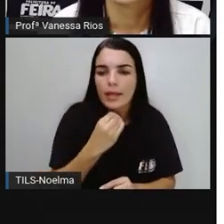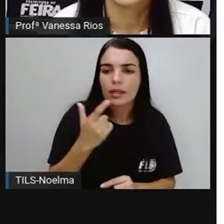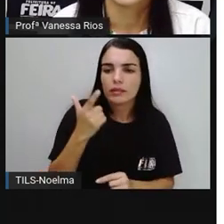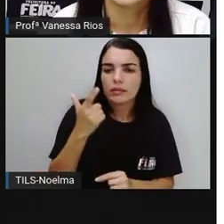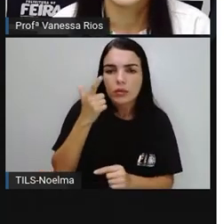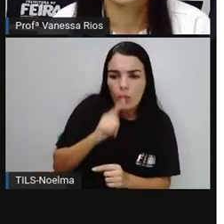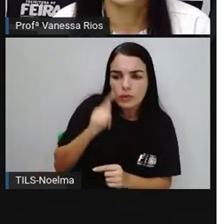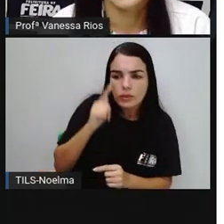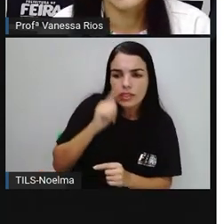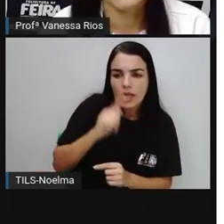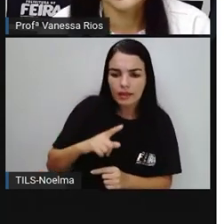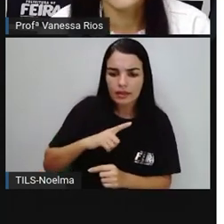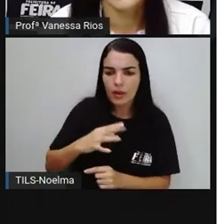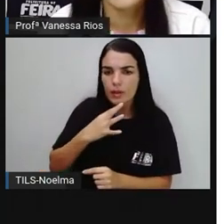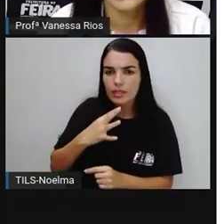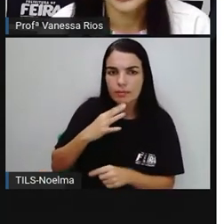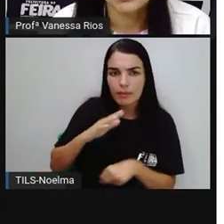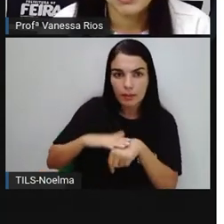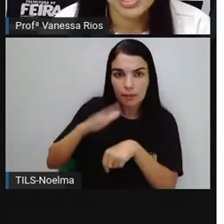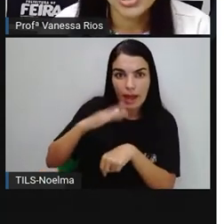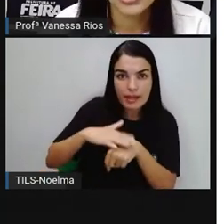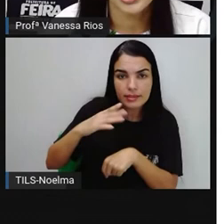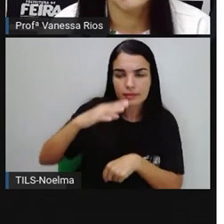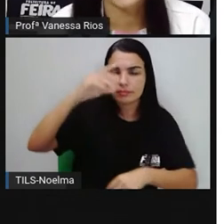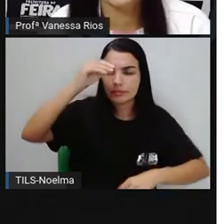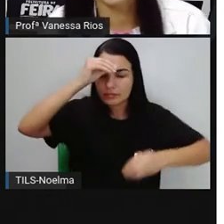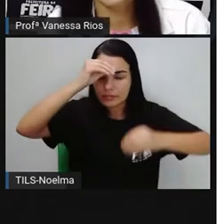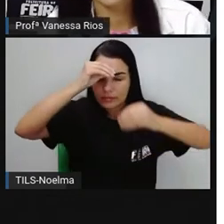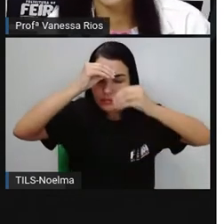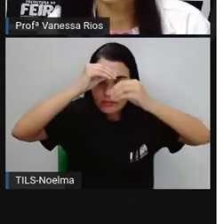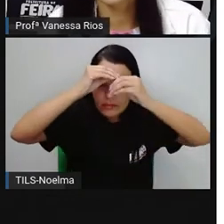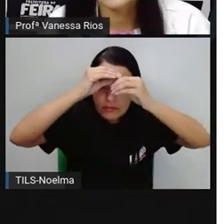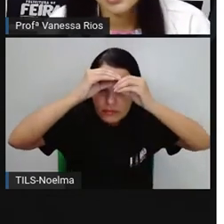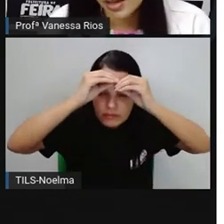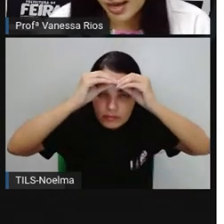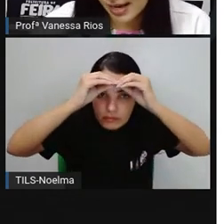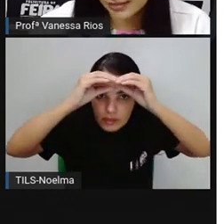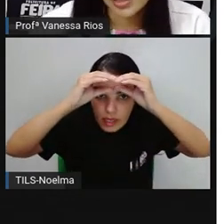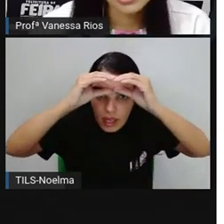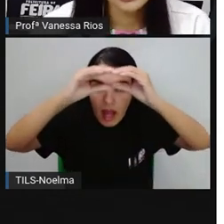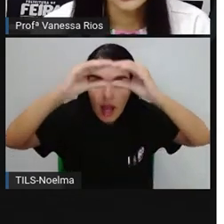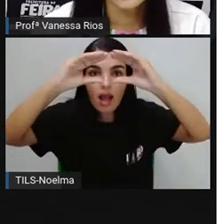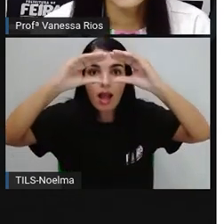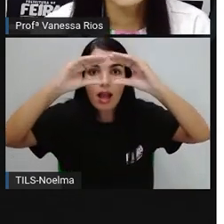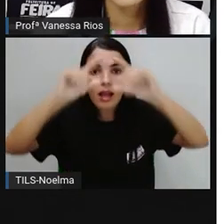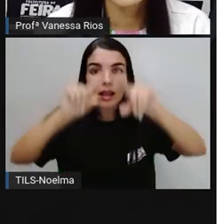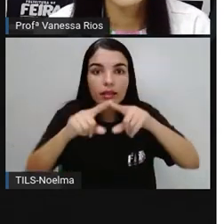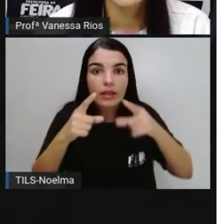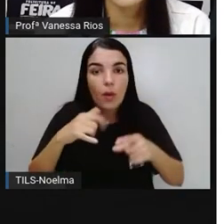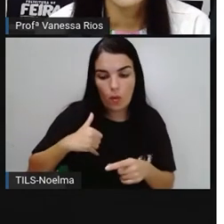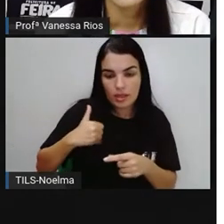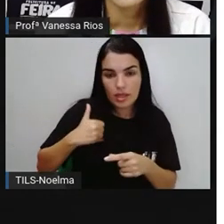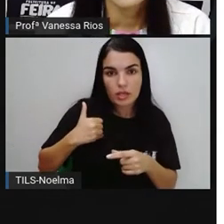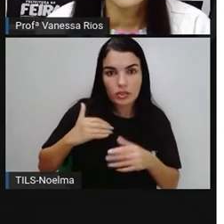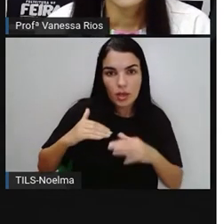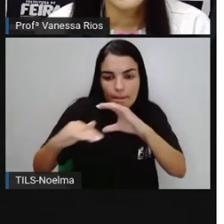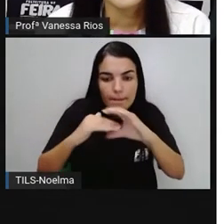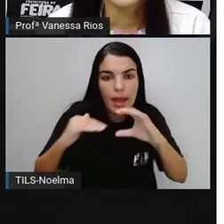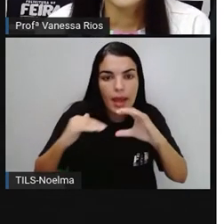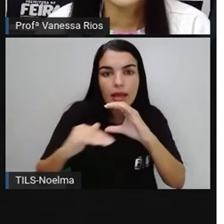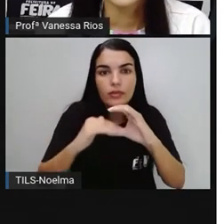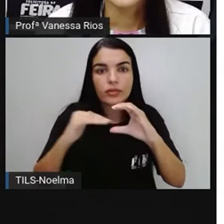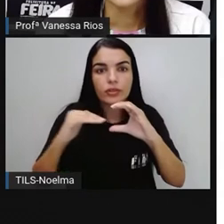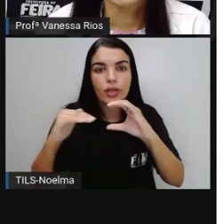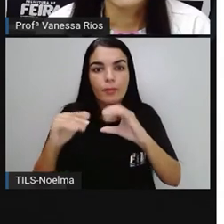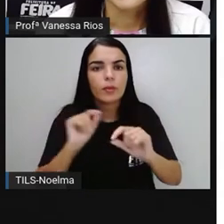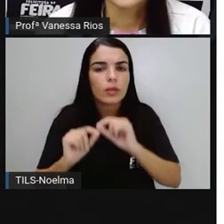conhecimentos. E aí a cartografia na Idade Média já apresenta aí outras características. No